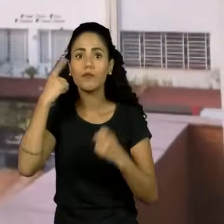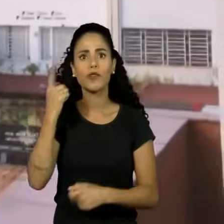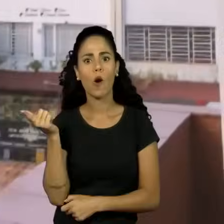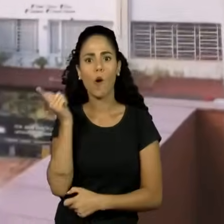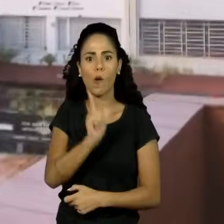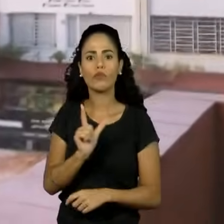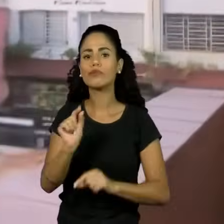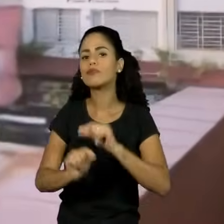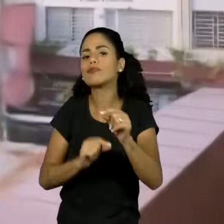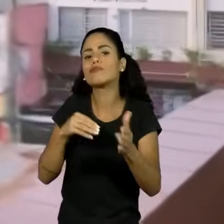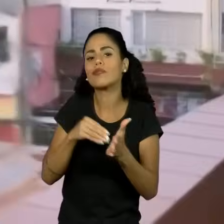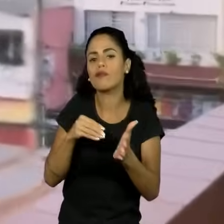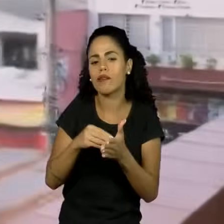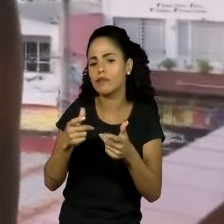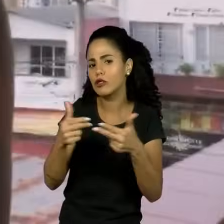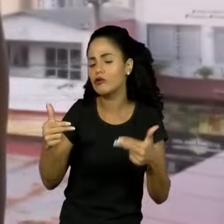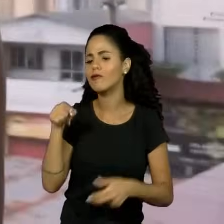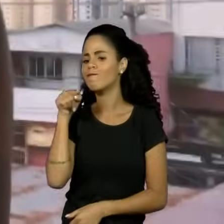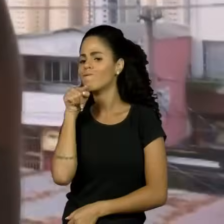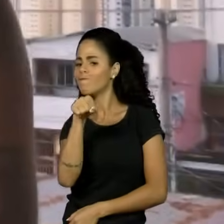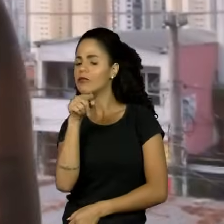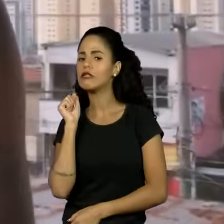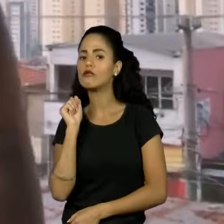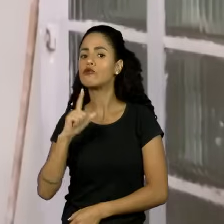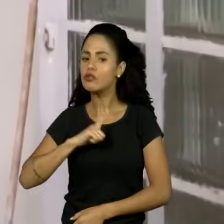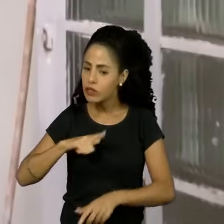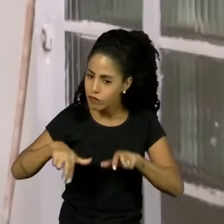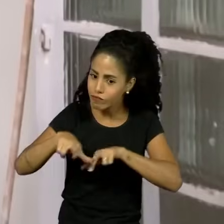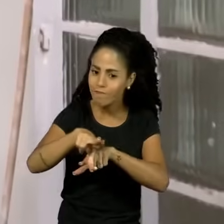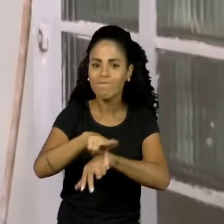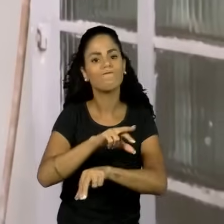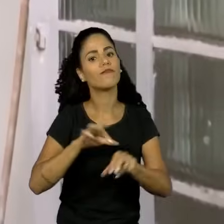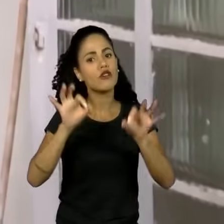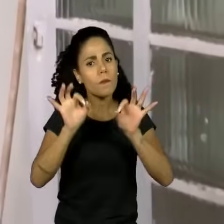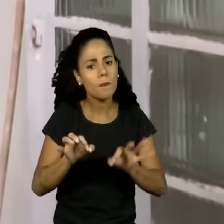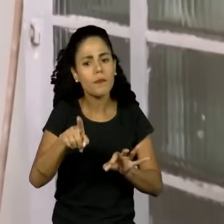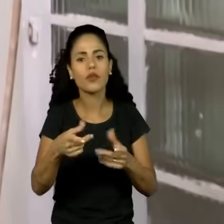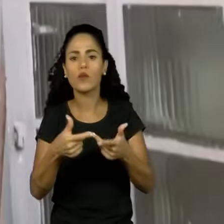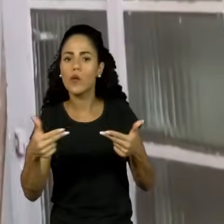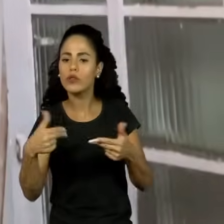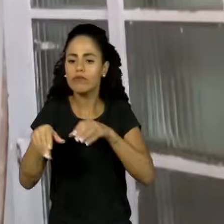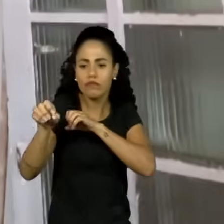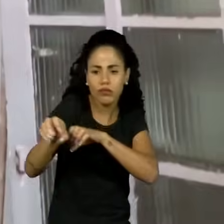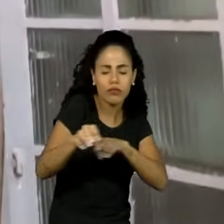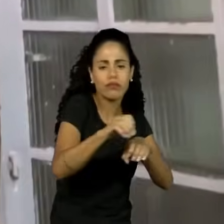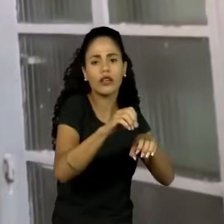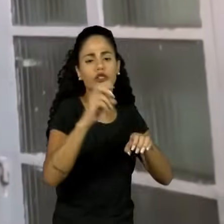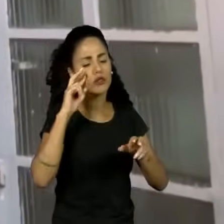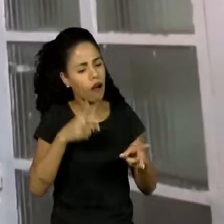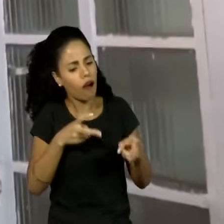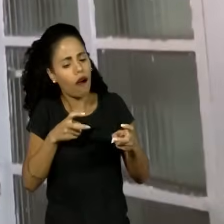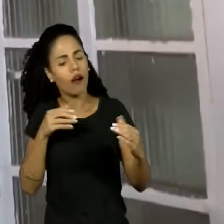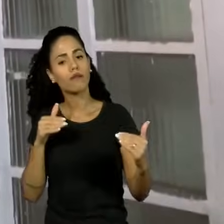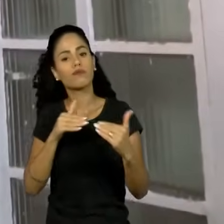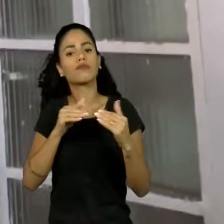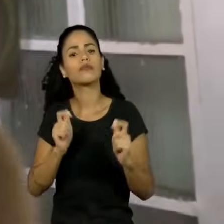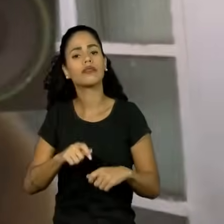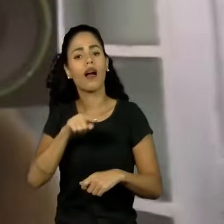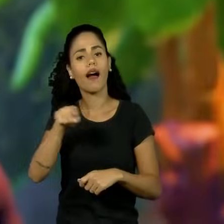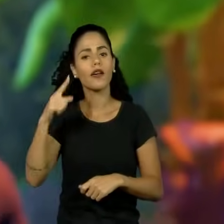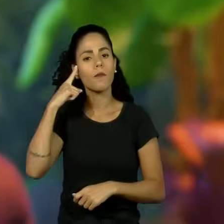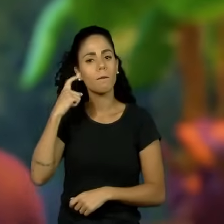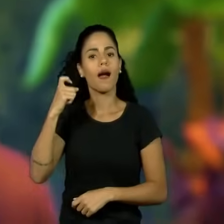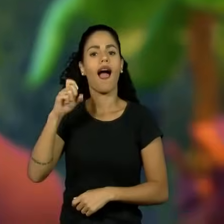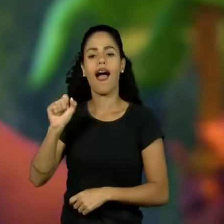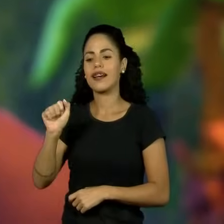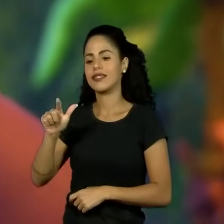muito carente dessa parada de ter realmente causas, de ter jogos que a gente se identifica. E aí nasceu a ideia de fazer a